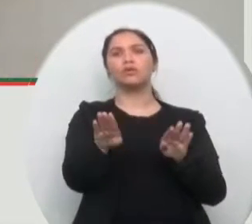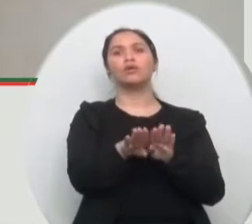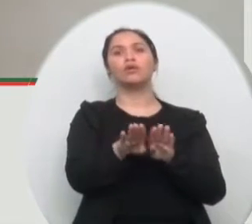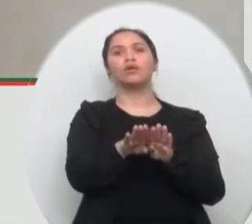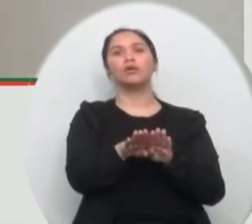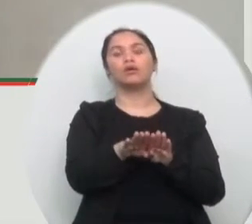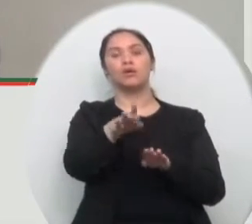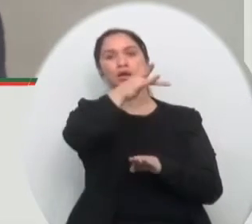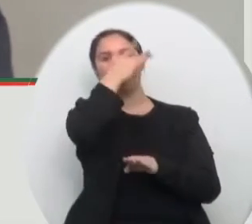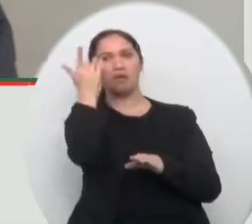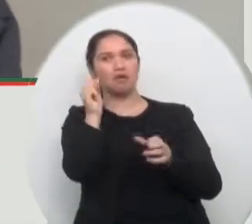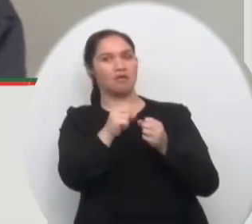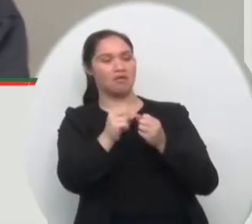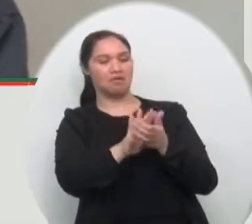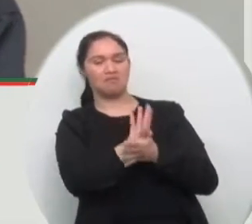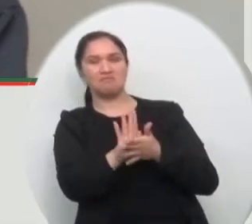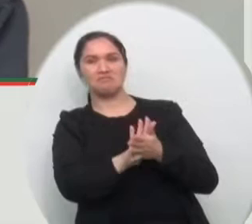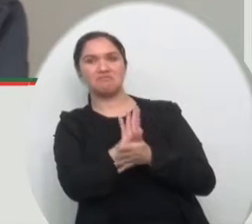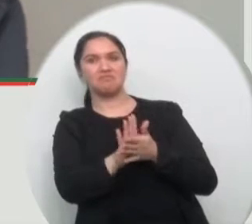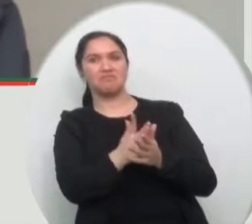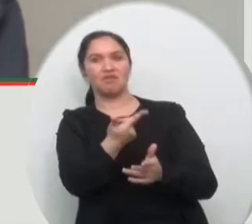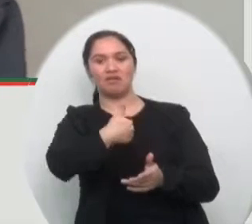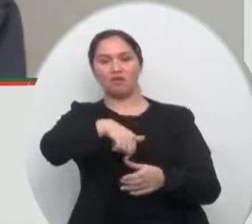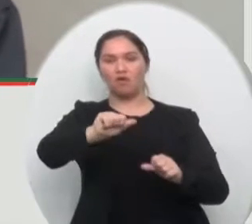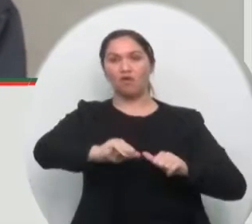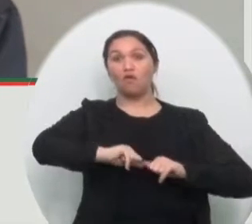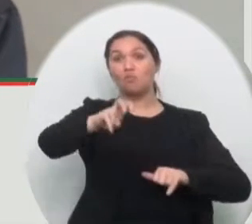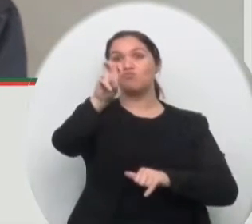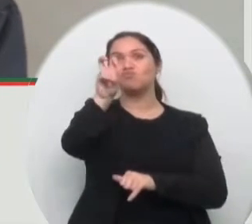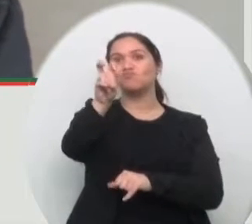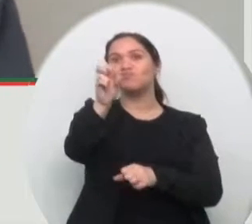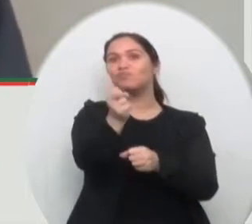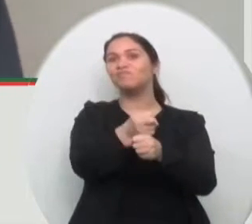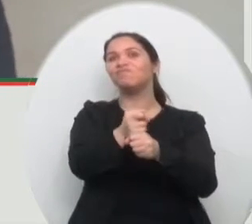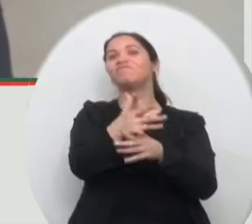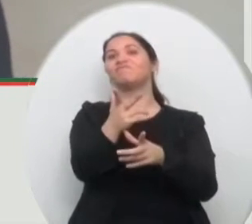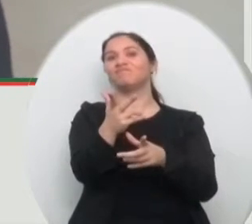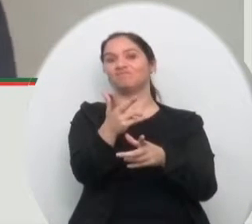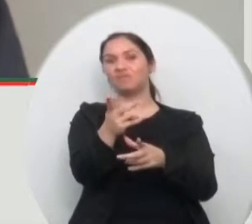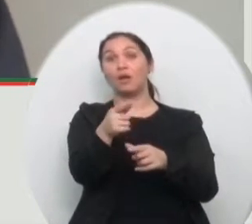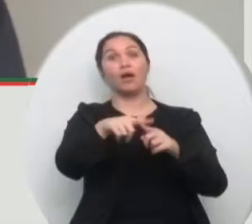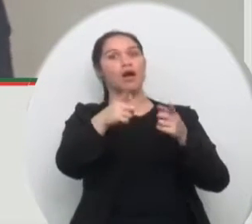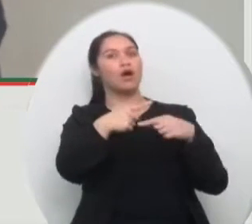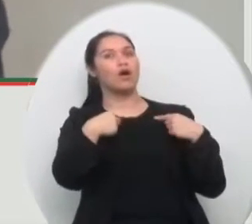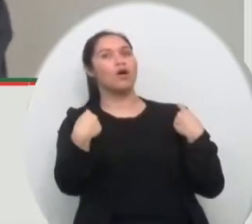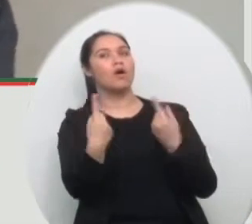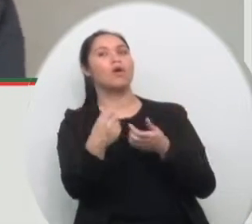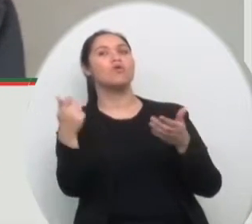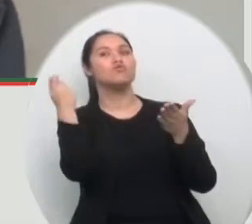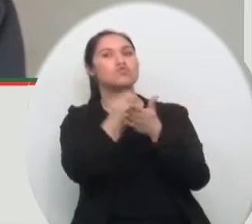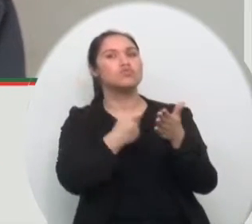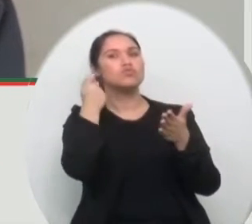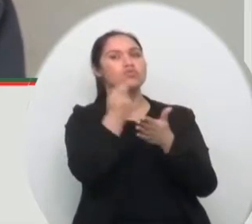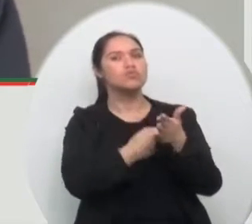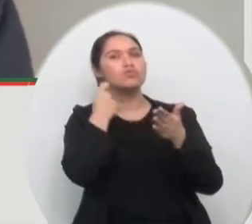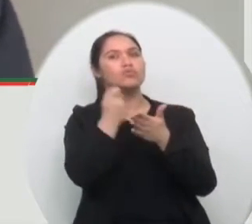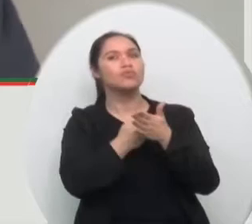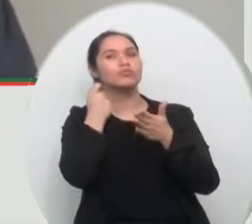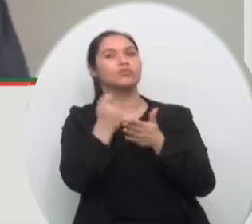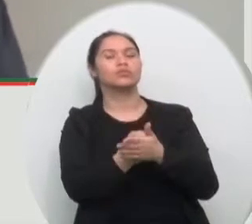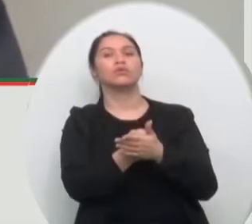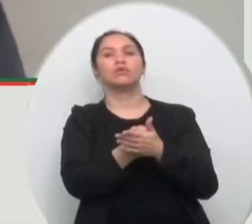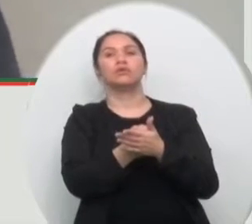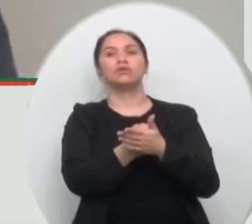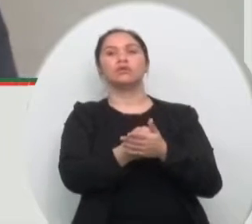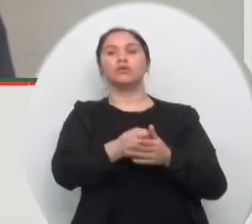nada. Passa anos e anos, nós sofremos mais de 5 anos. E olha que foi uma luta, idas e vindas, cobranças